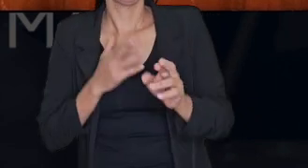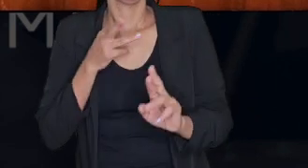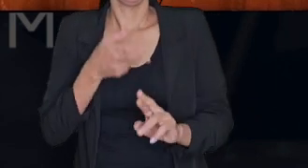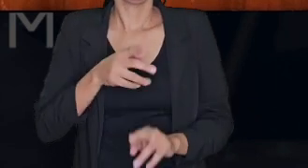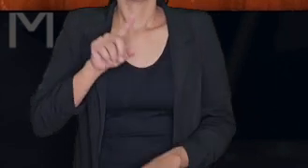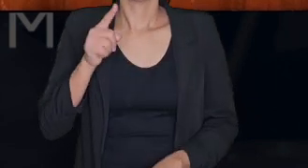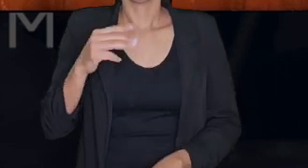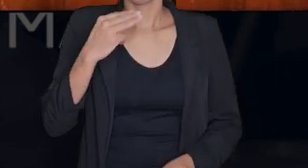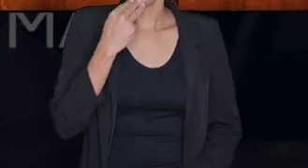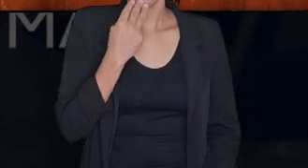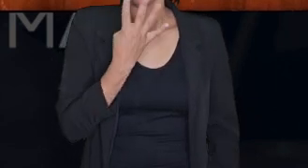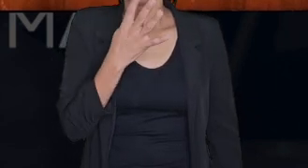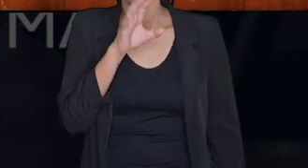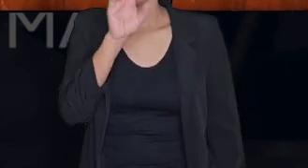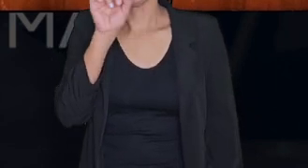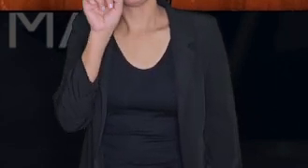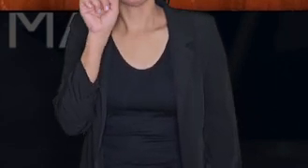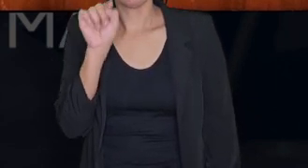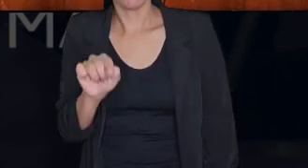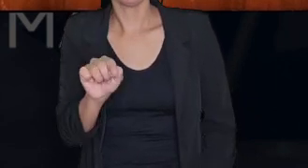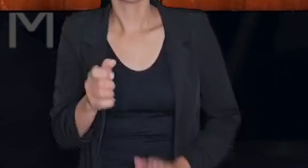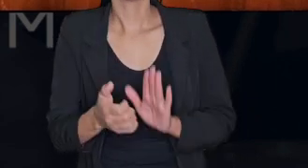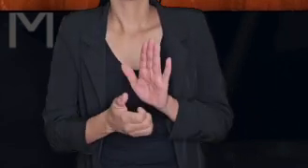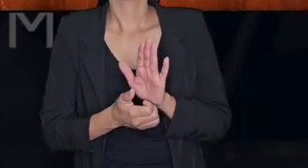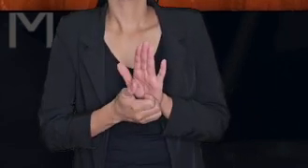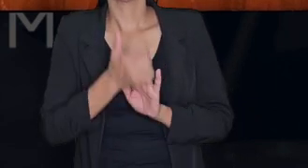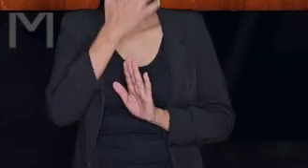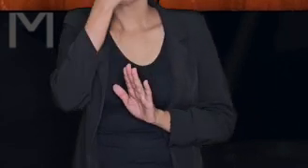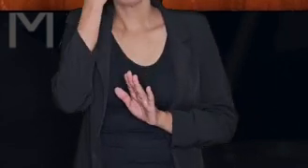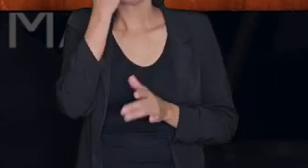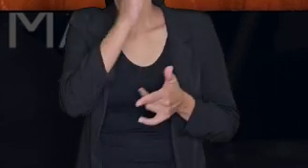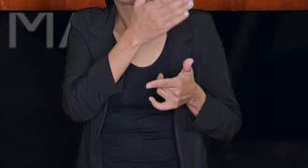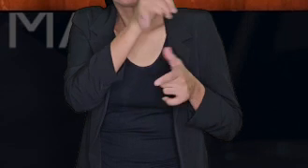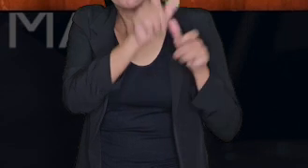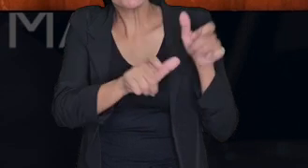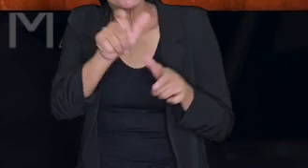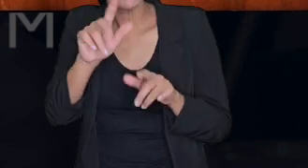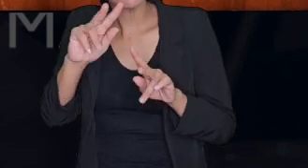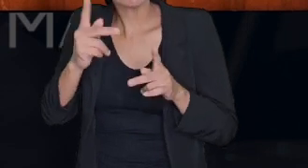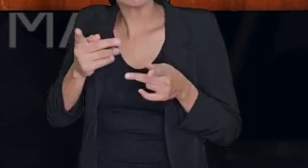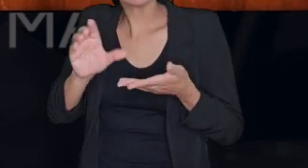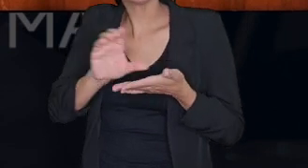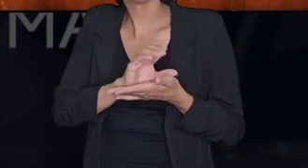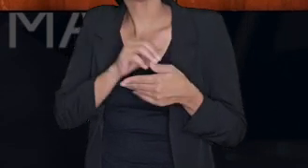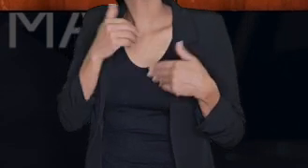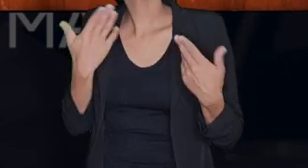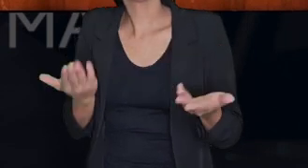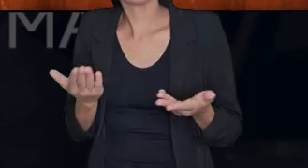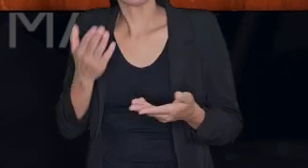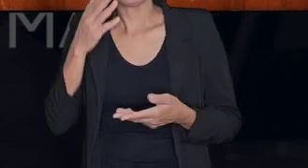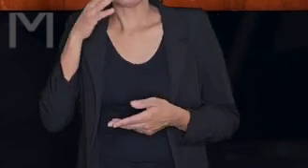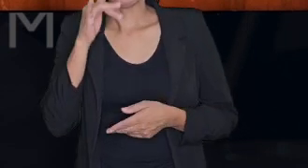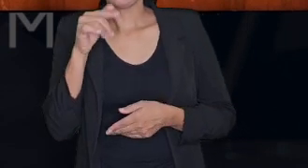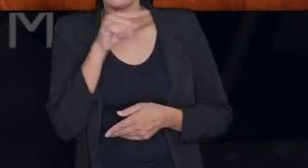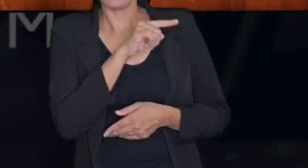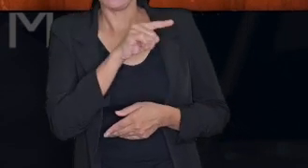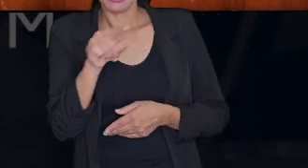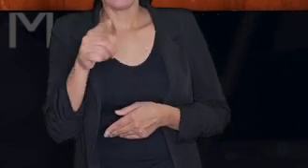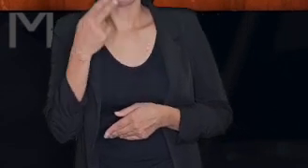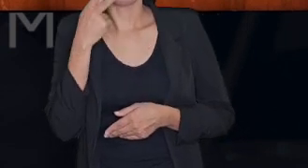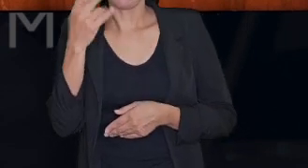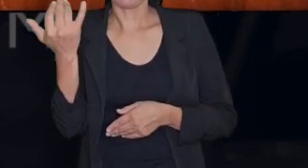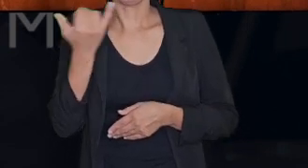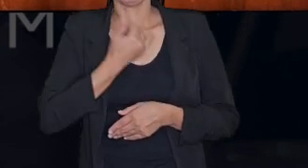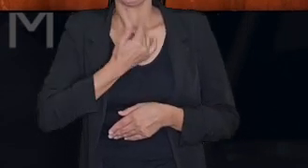valor venal, e vai tributar em cima dos 1.400.000. Por quanto os herdeiros vão receber esse imóvel? Qual é o